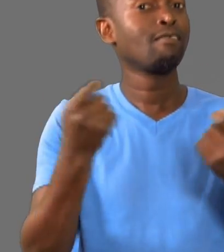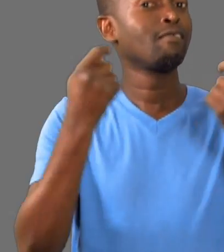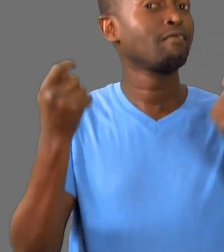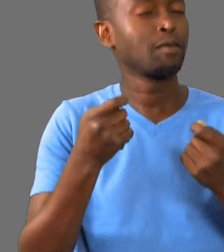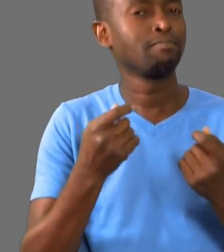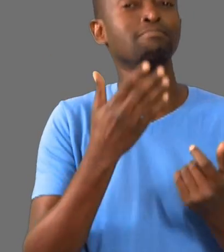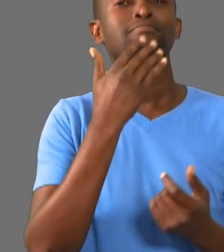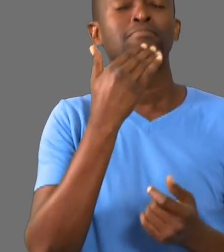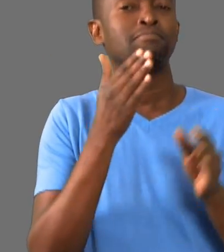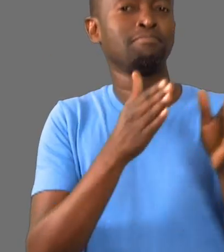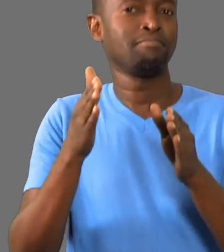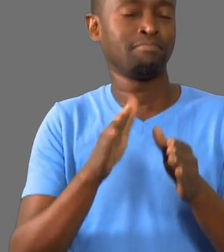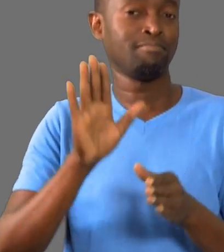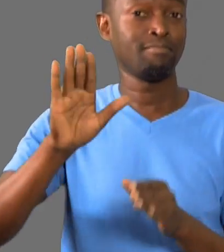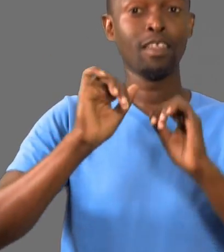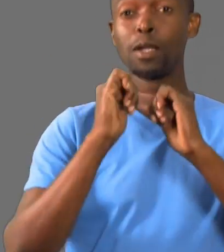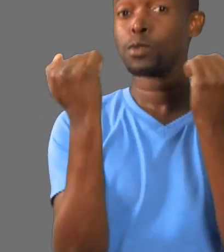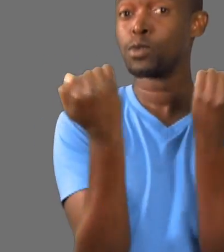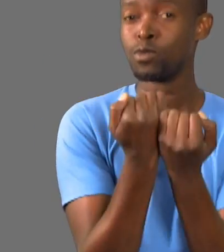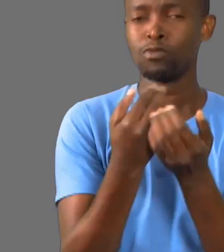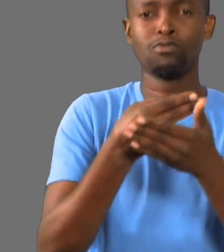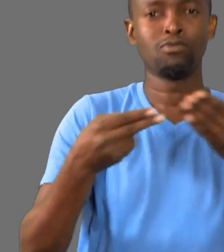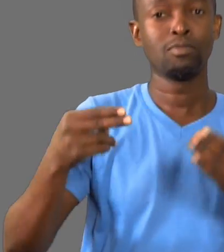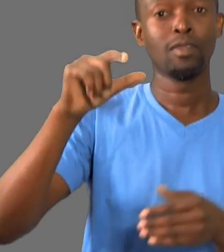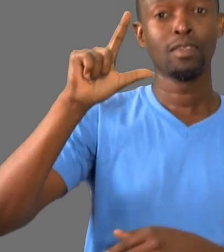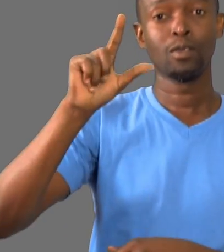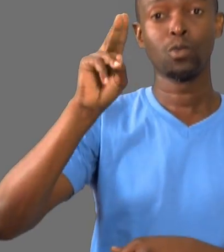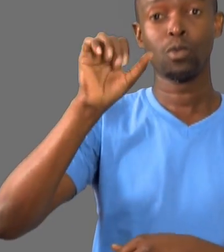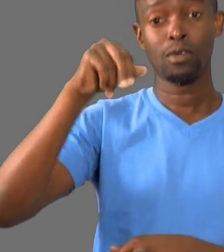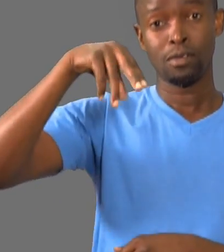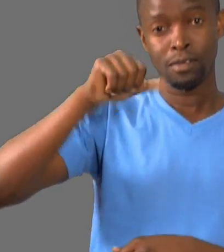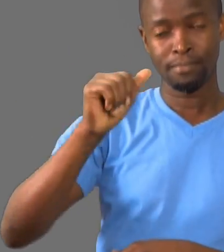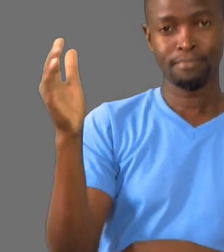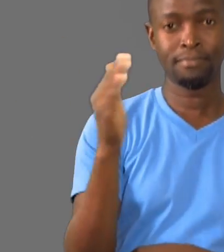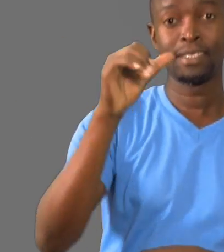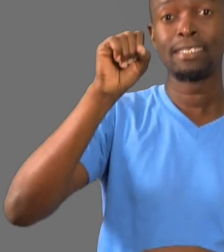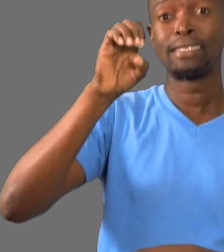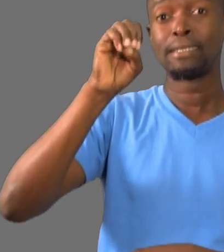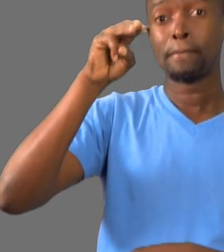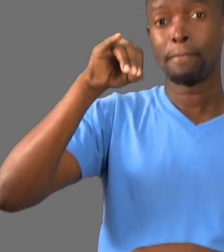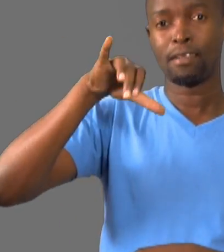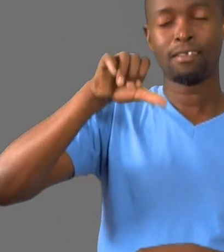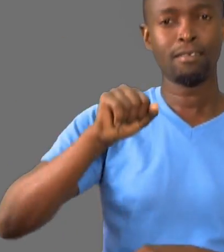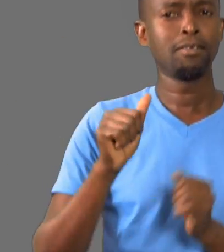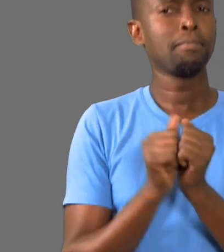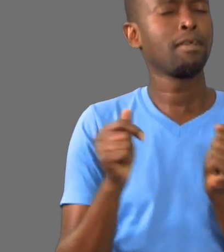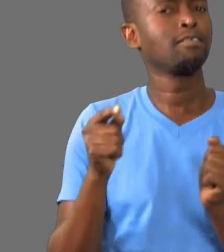O evento foi organizado pela cooperativa Luana Semeia